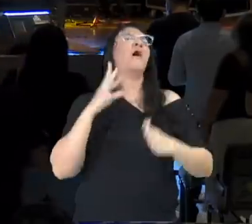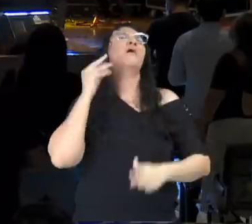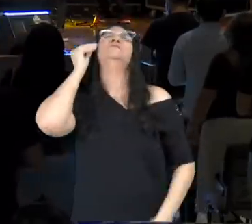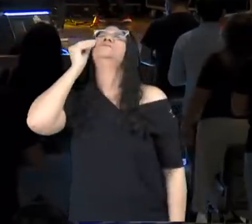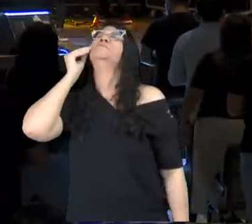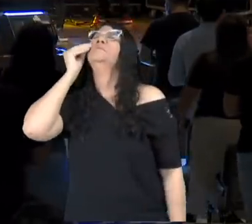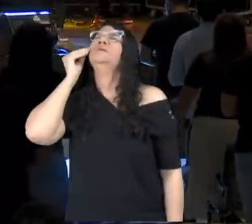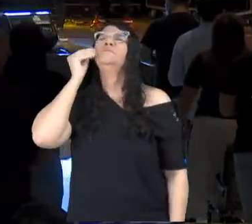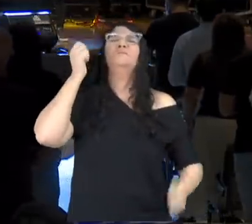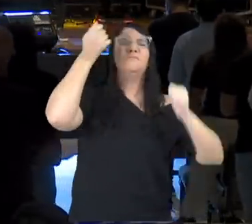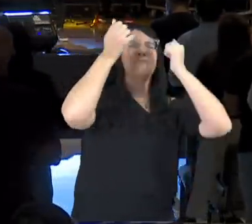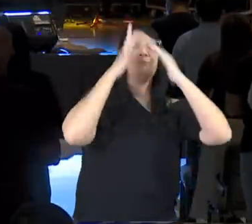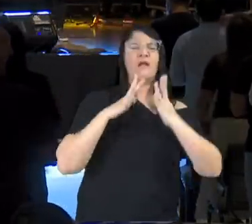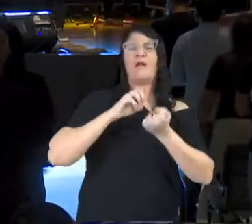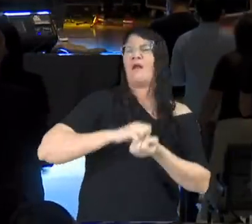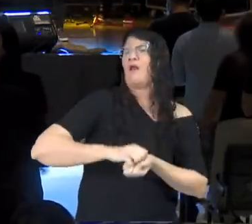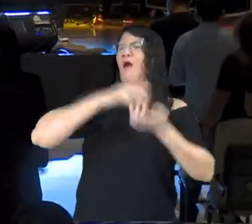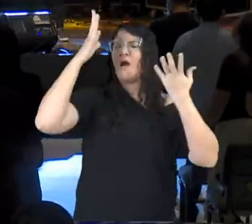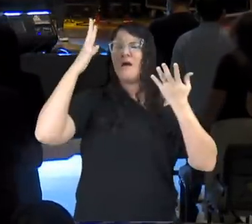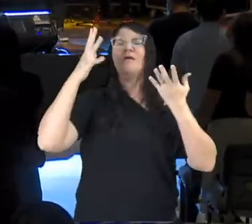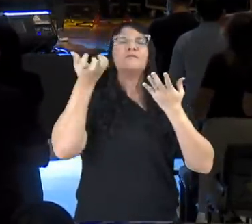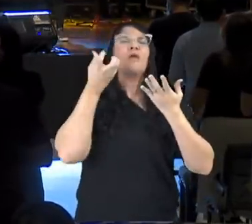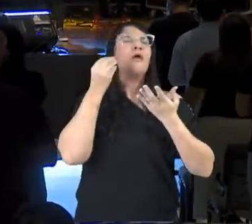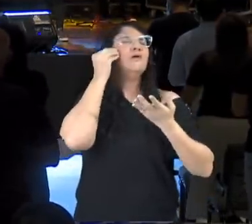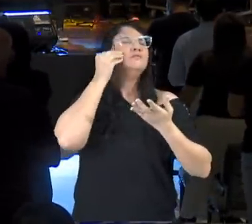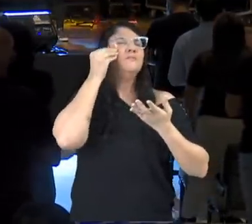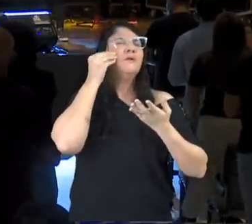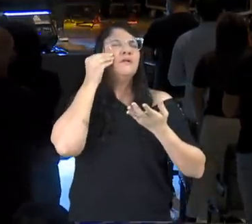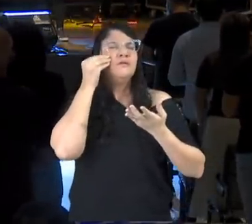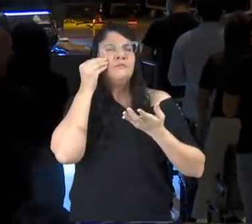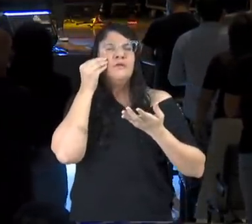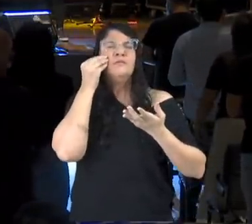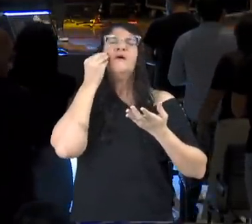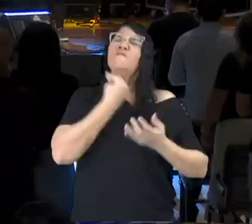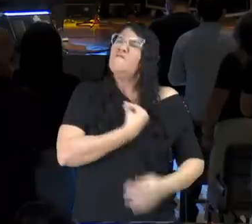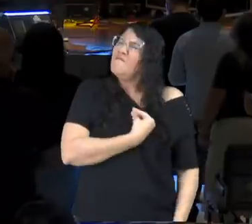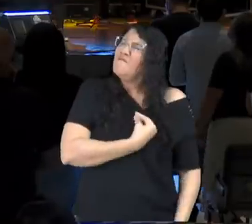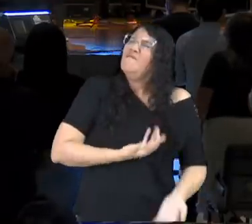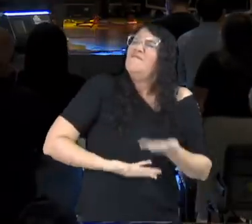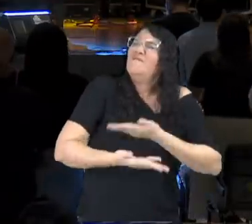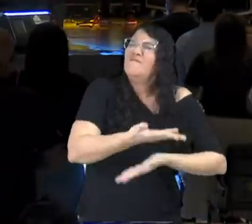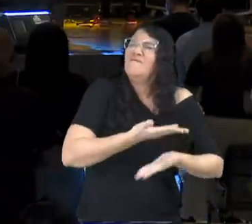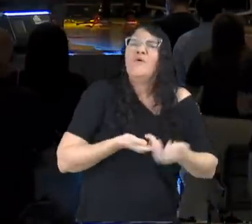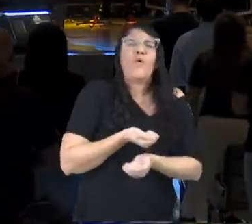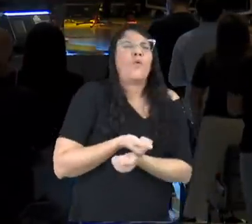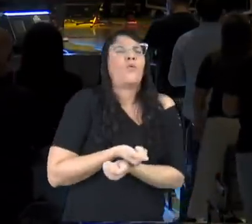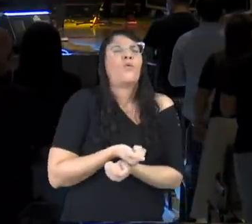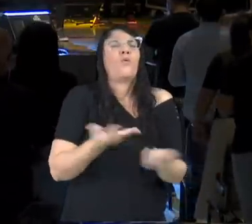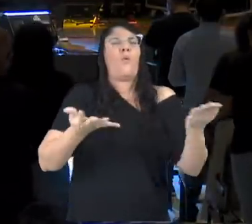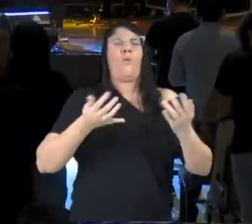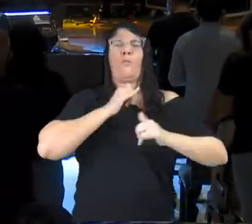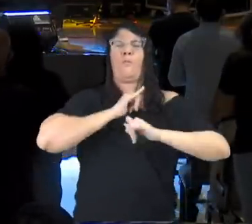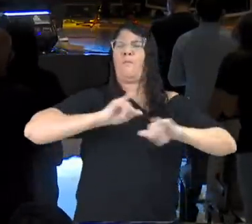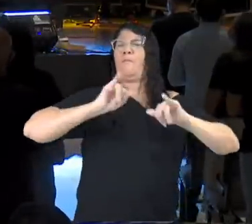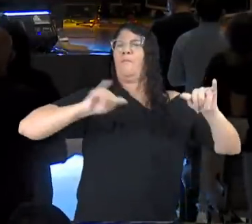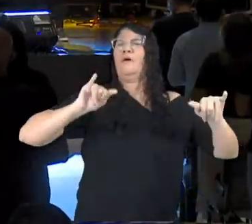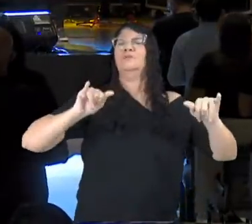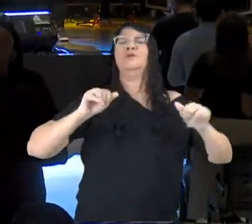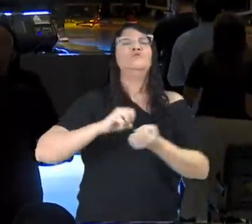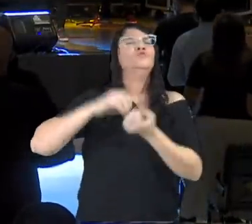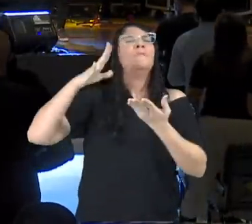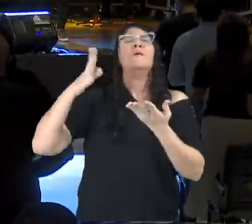experimentá-los, estamos aqui para vivenciá-los, estamos aqui para compartilhá-los, Senhor. A ti o